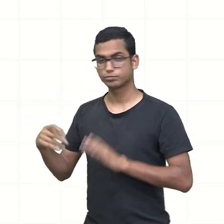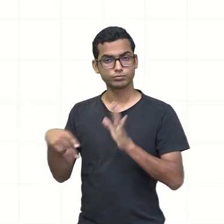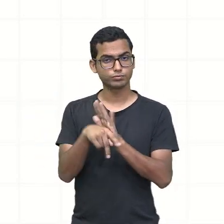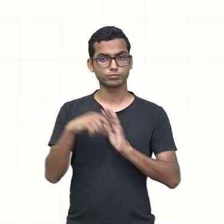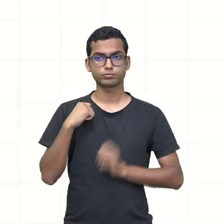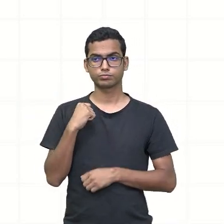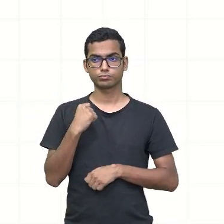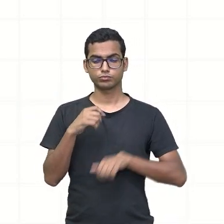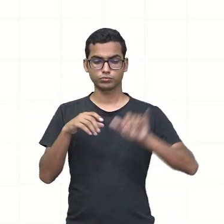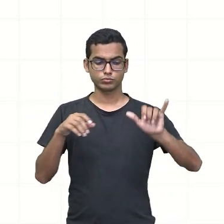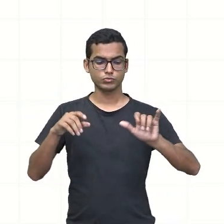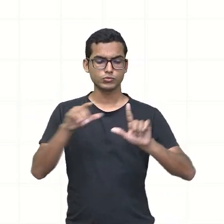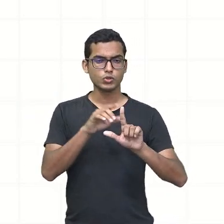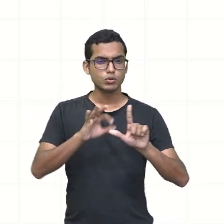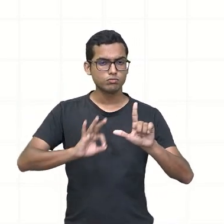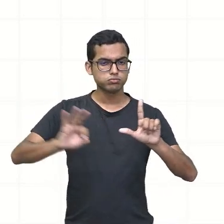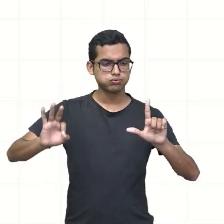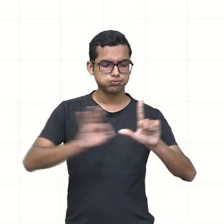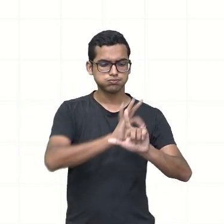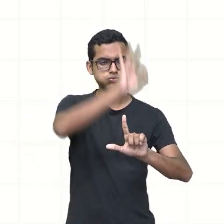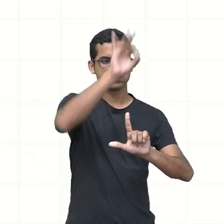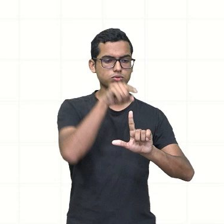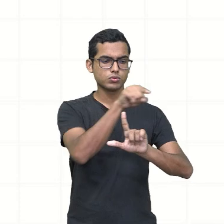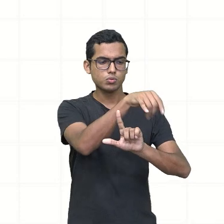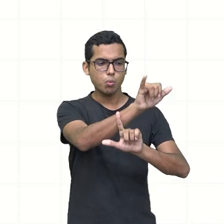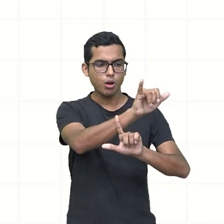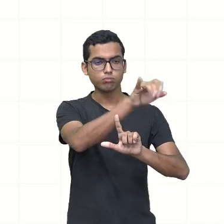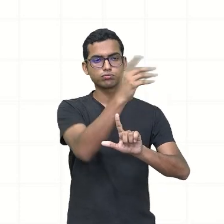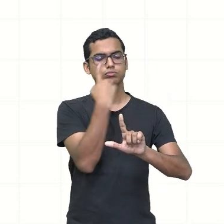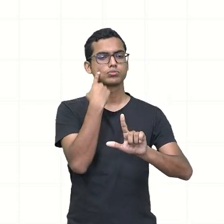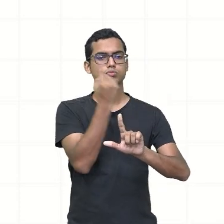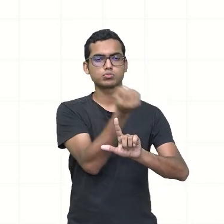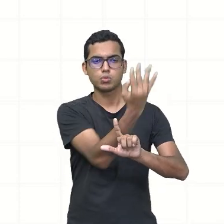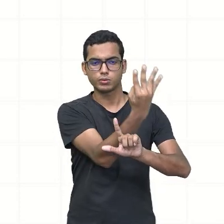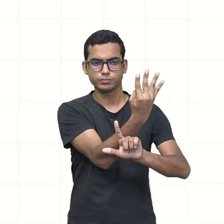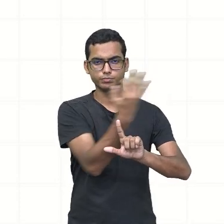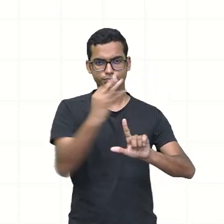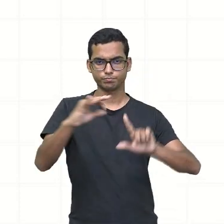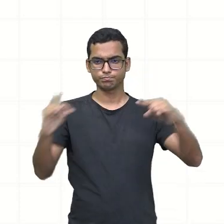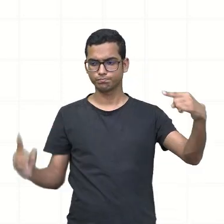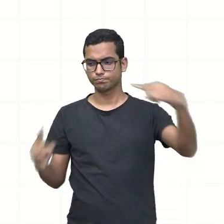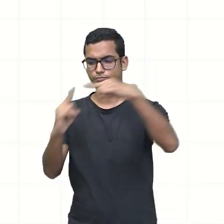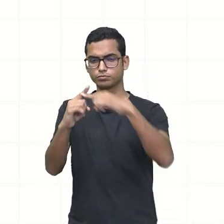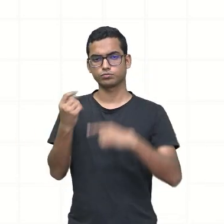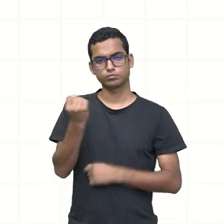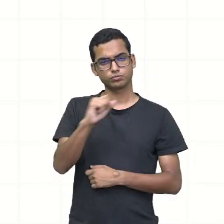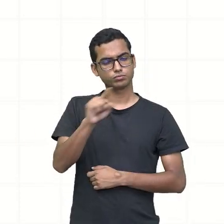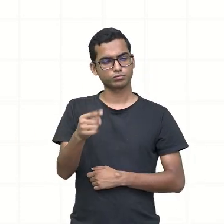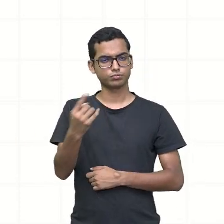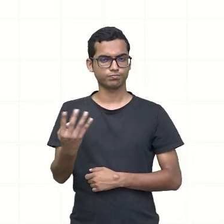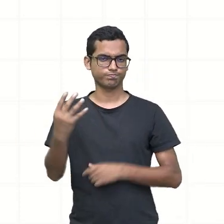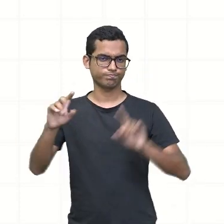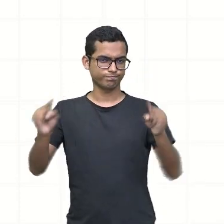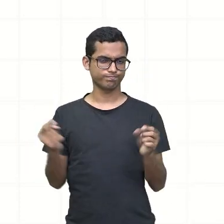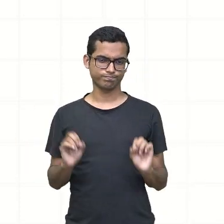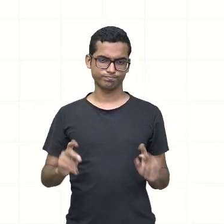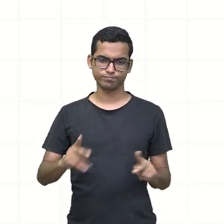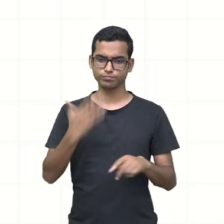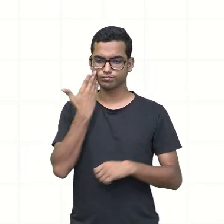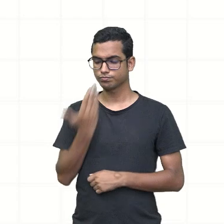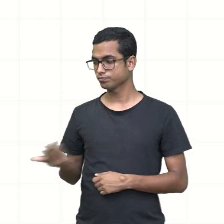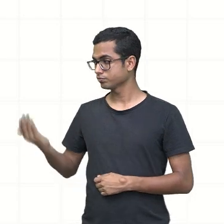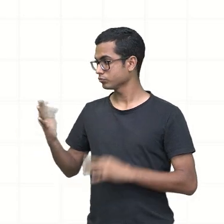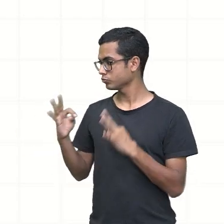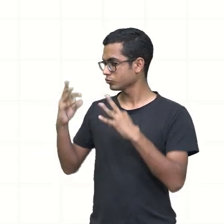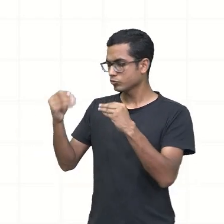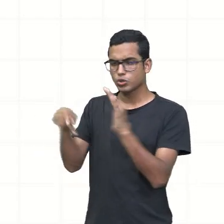no eixo Y. Então, vai ser o ponto 8,4. Tudo bem? Então, assim, ó, nós temos aqui todos